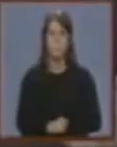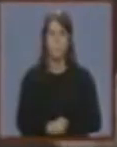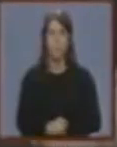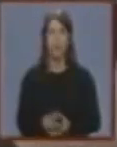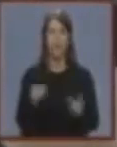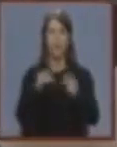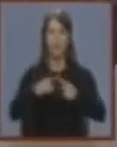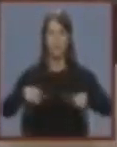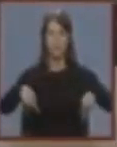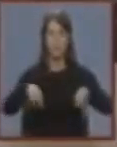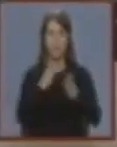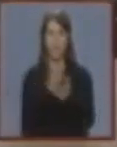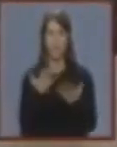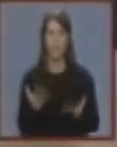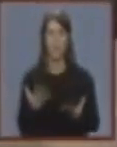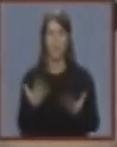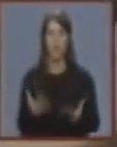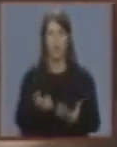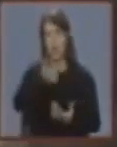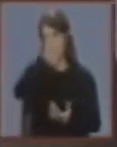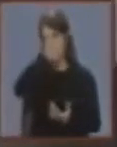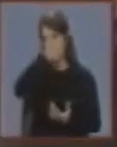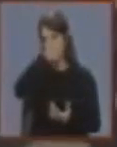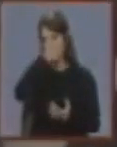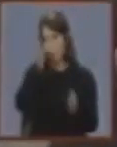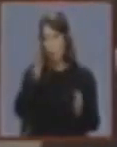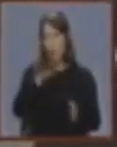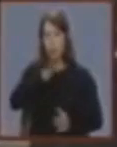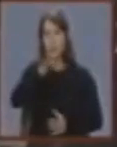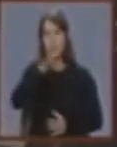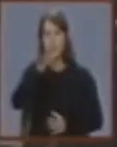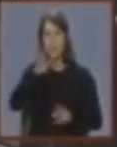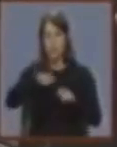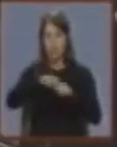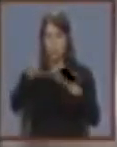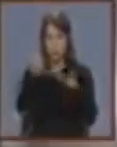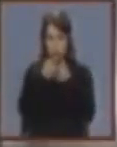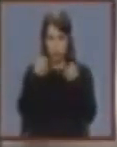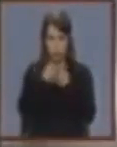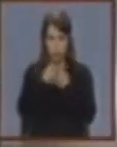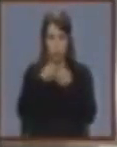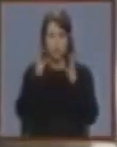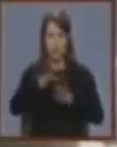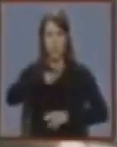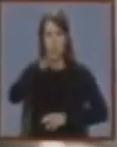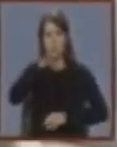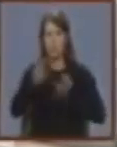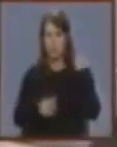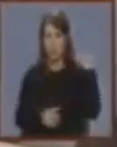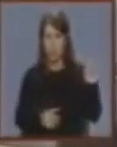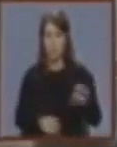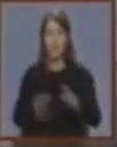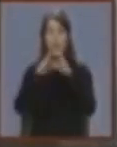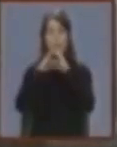O novo círculo, que até agora preencheu o argumento dos pequenos partidos da oposição, chegou já ao discurso do PS. No pico